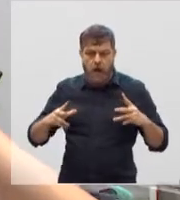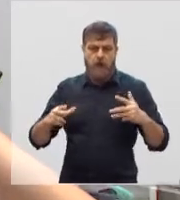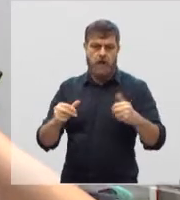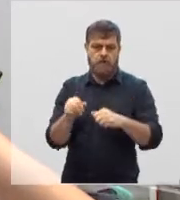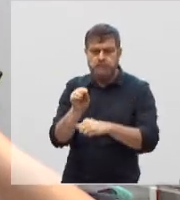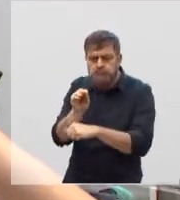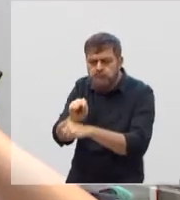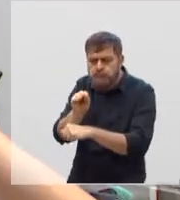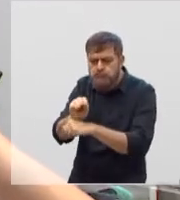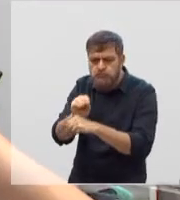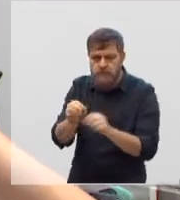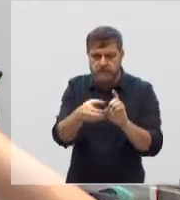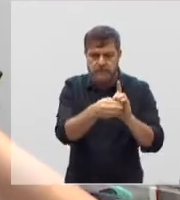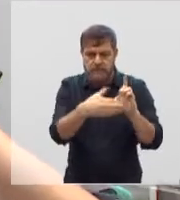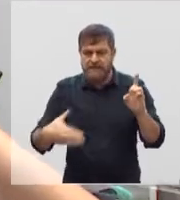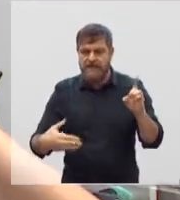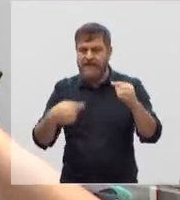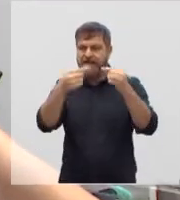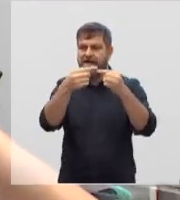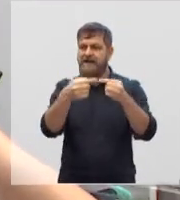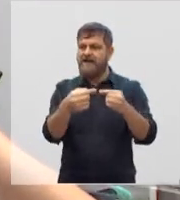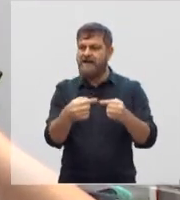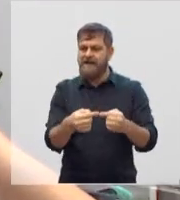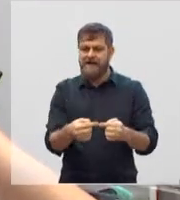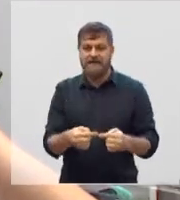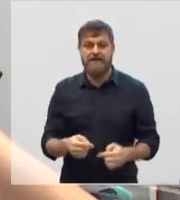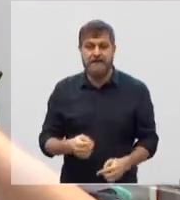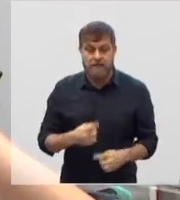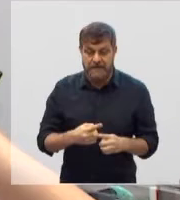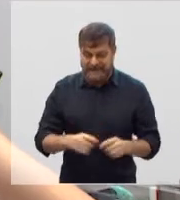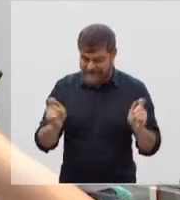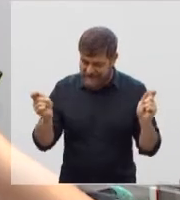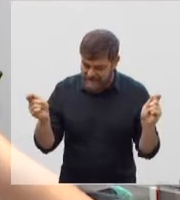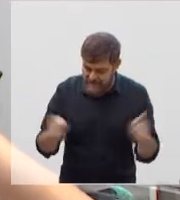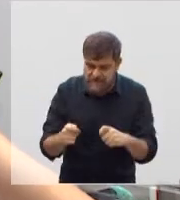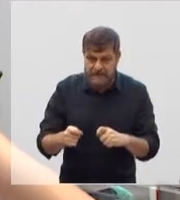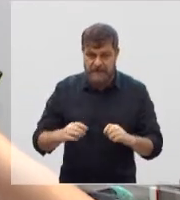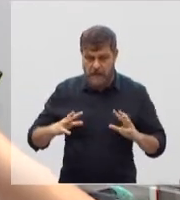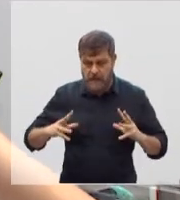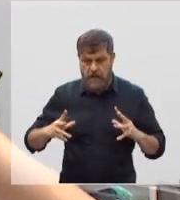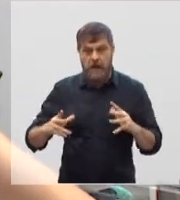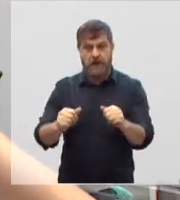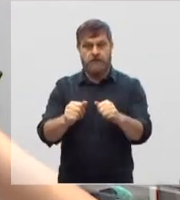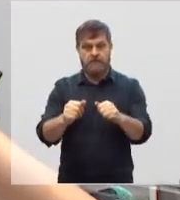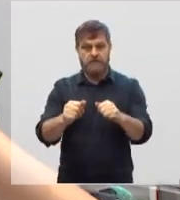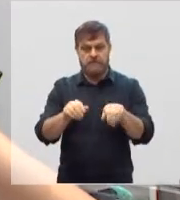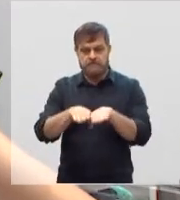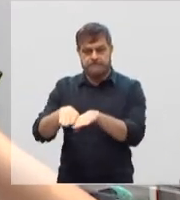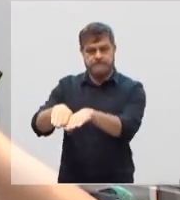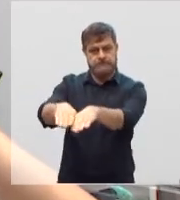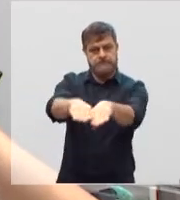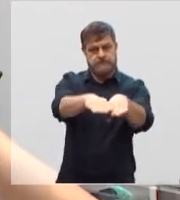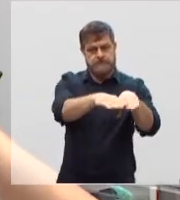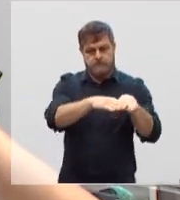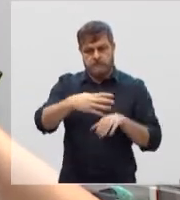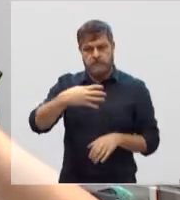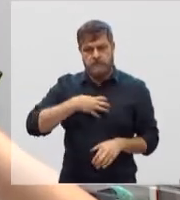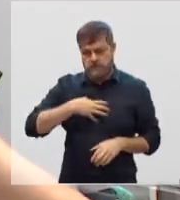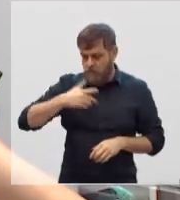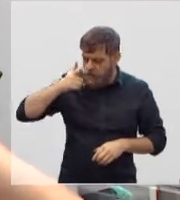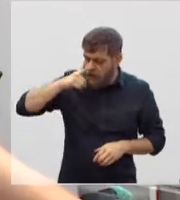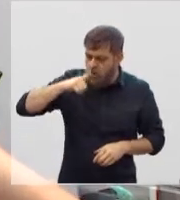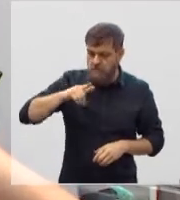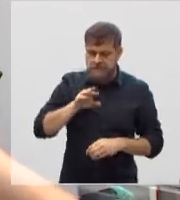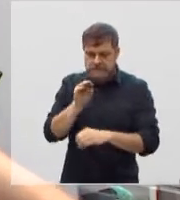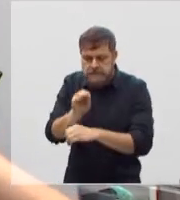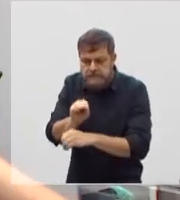ser beneficiados. Então a democracia ela é legal exatamente por causa disso, porque ela permite que todos sejam de alguma